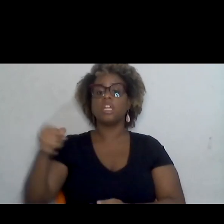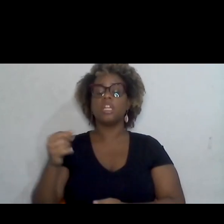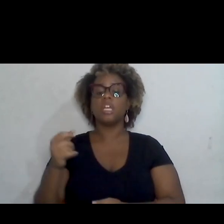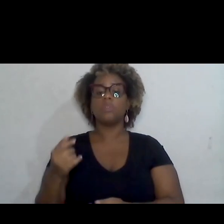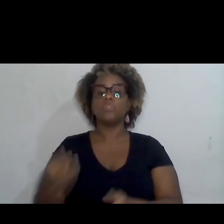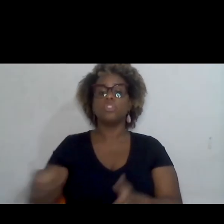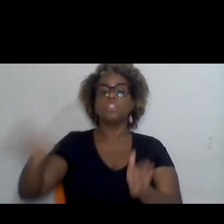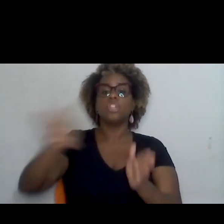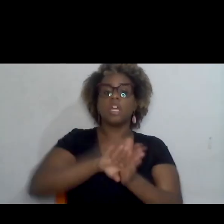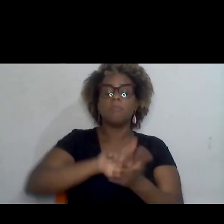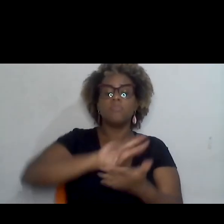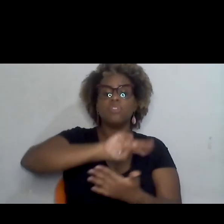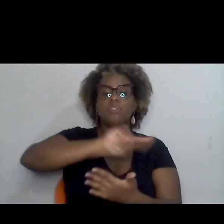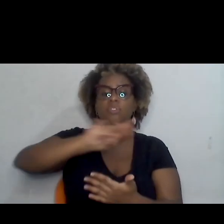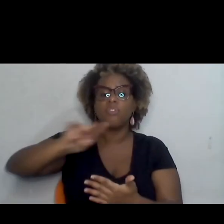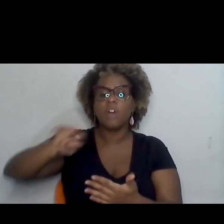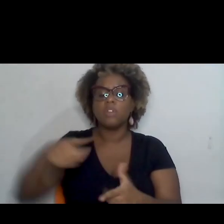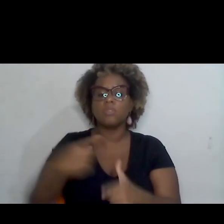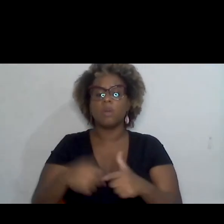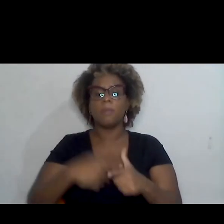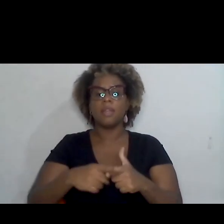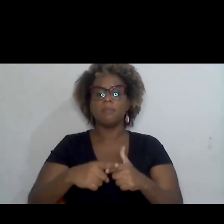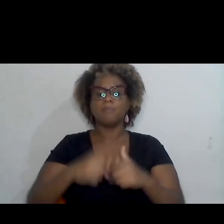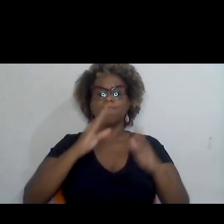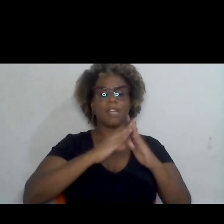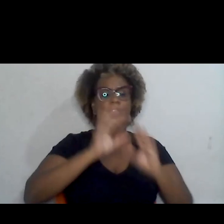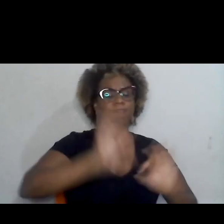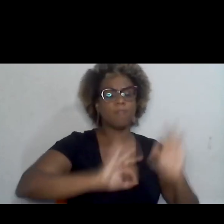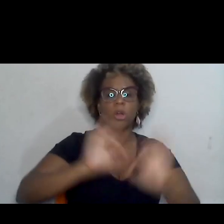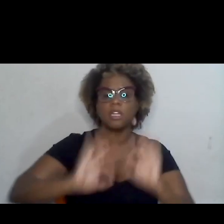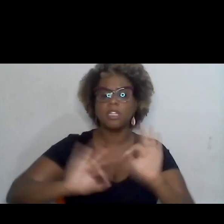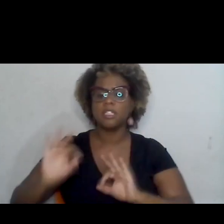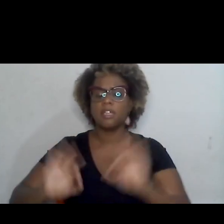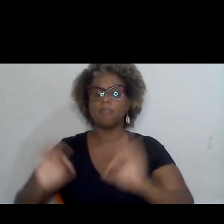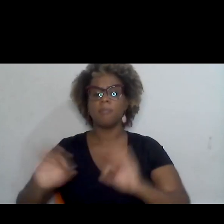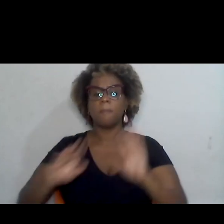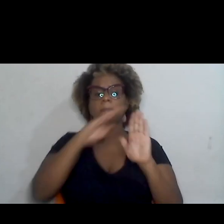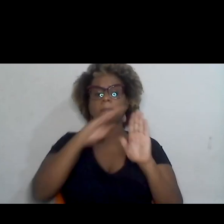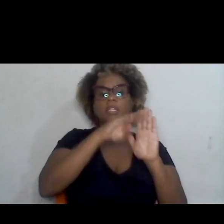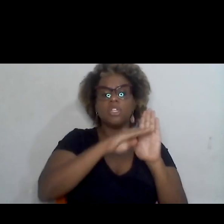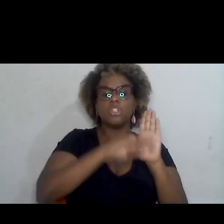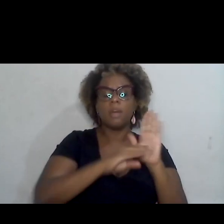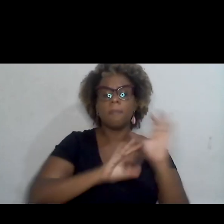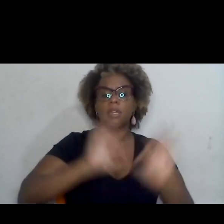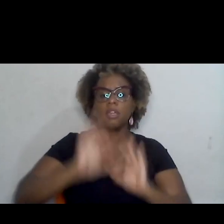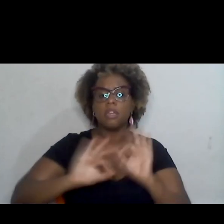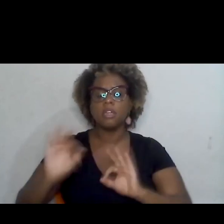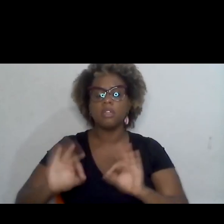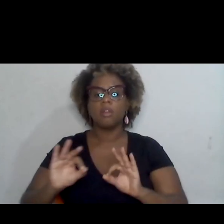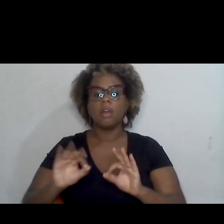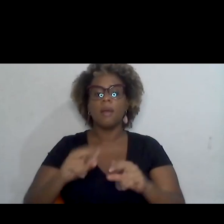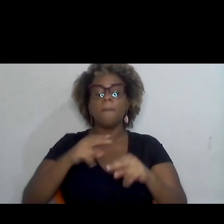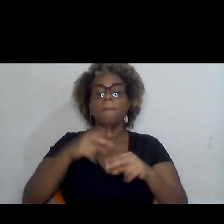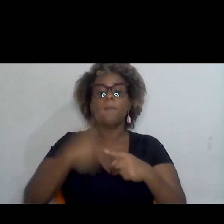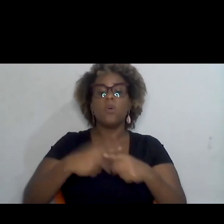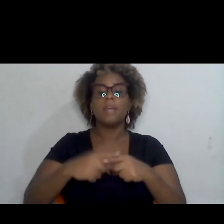resolver, para casa para arrumar, a equipe para formar, um planejamento para ser feito, para poder ouvi-los com qualidade e sabendo